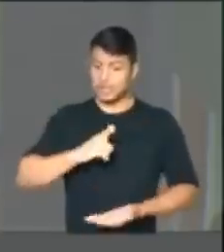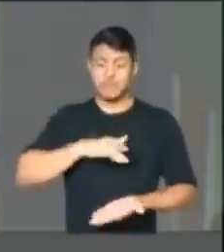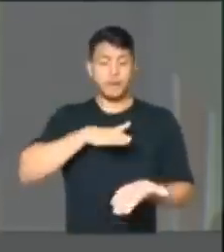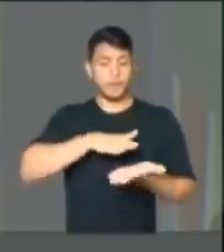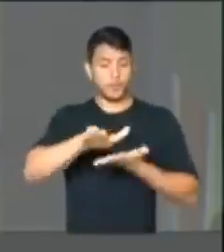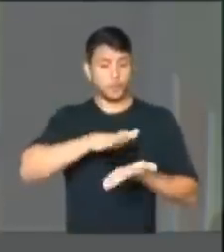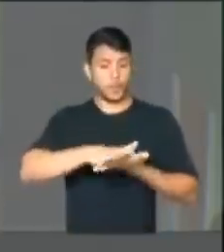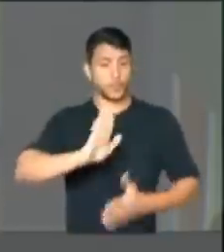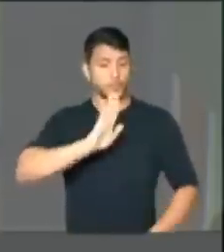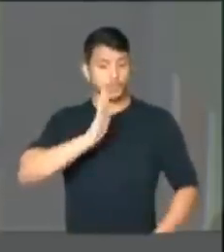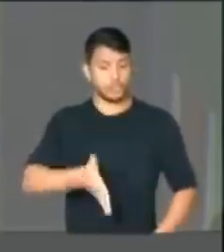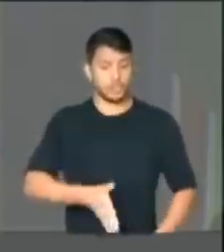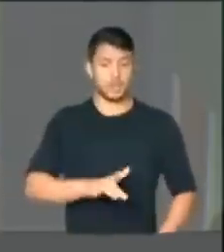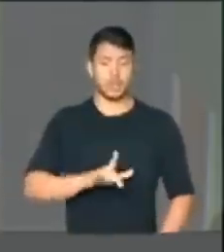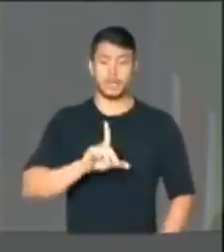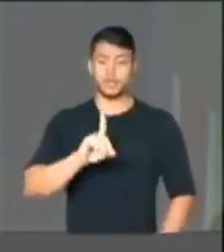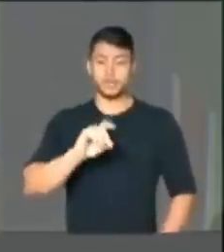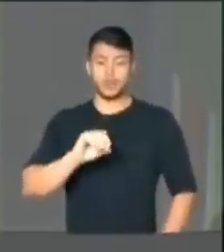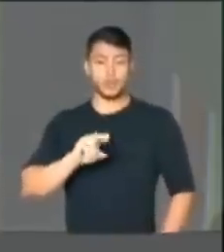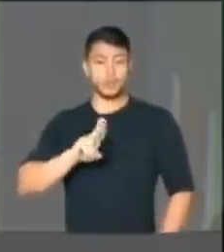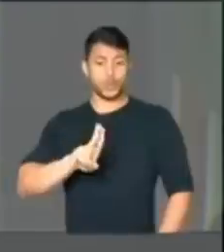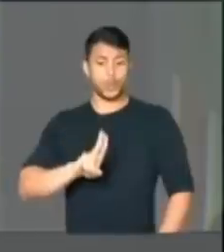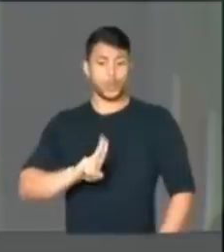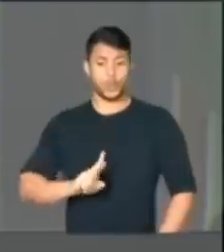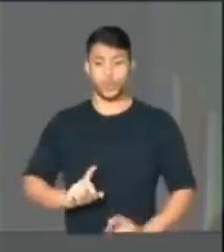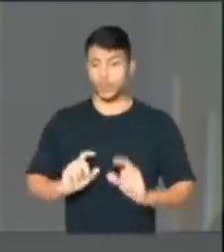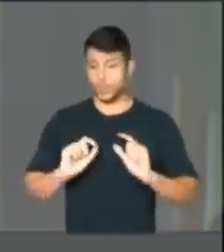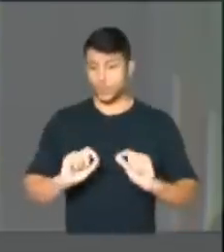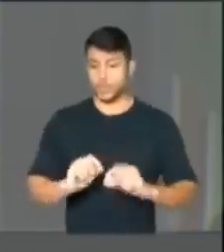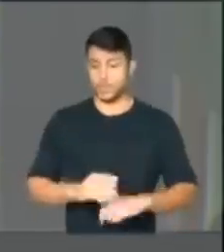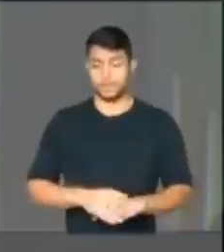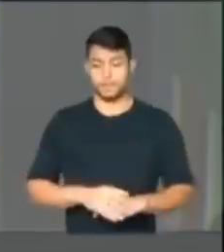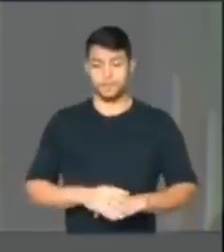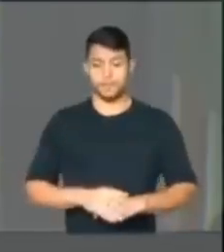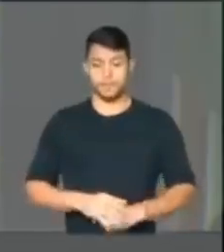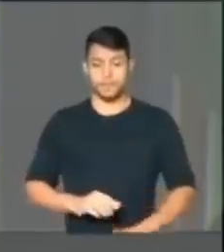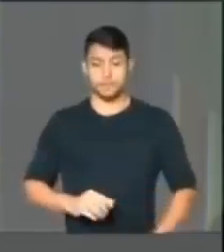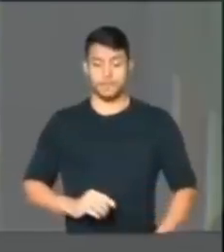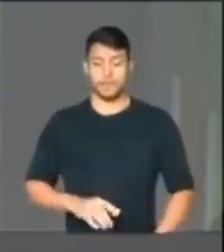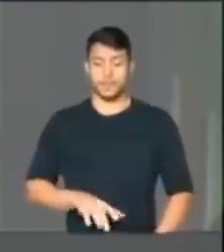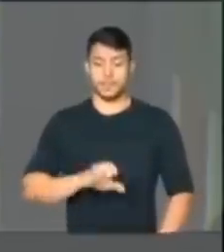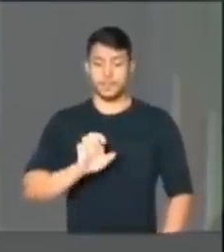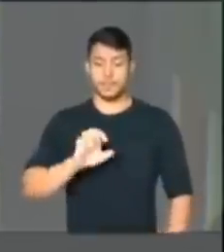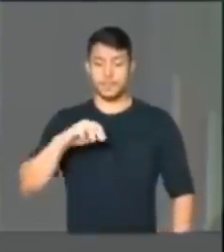União o empenho de em torno de R$1 bilhão.